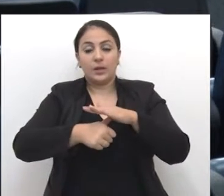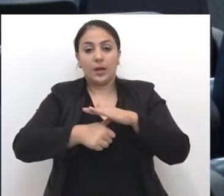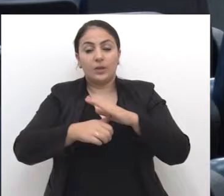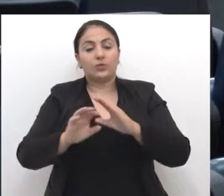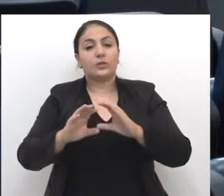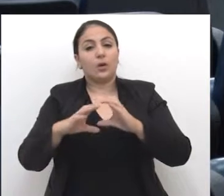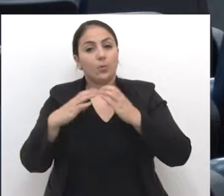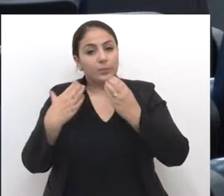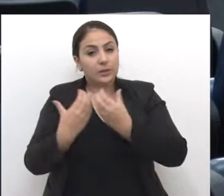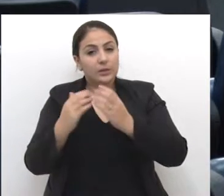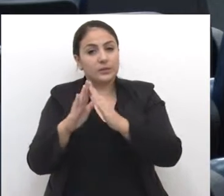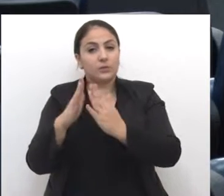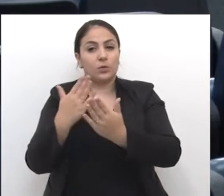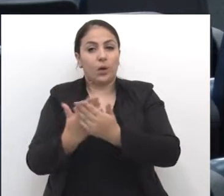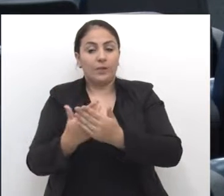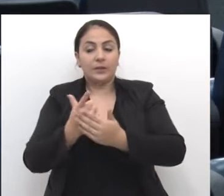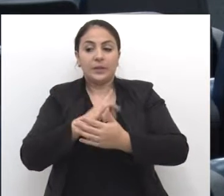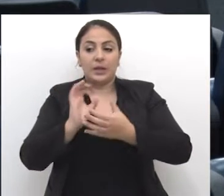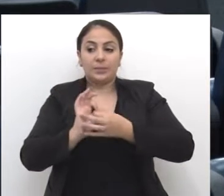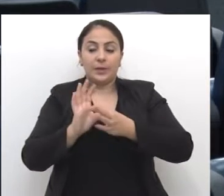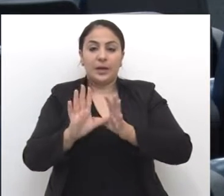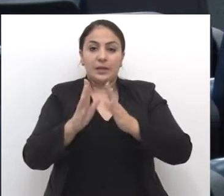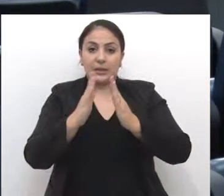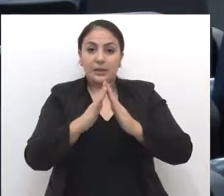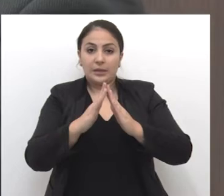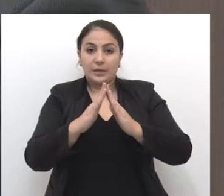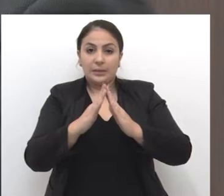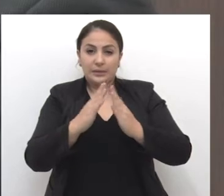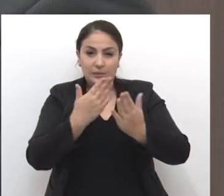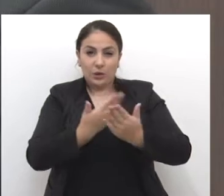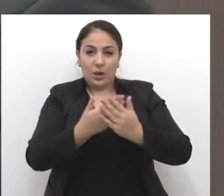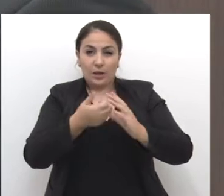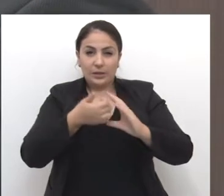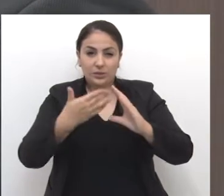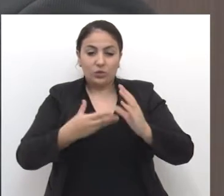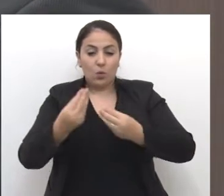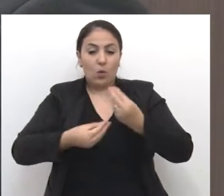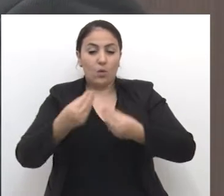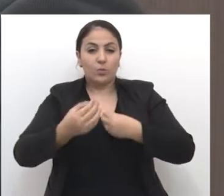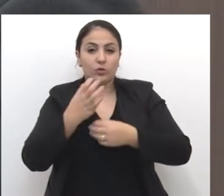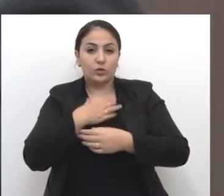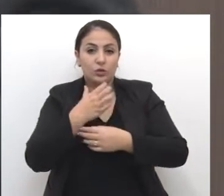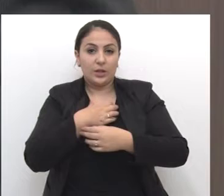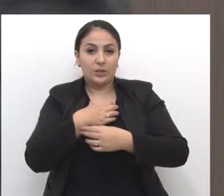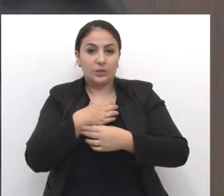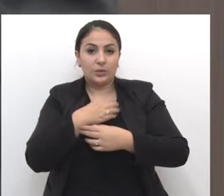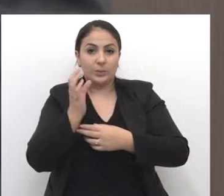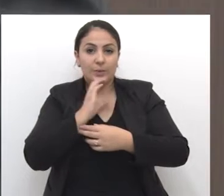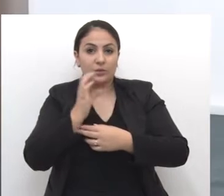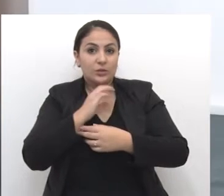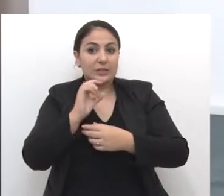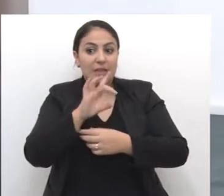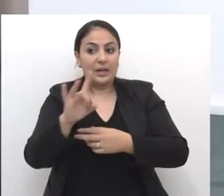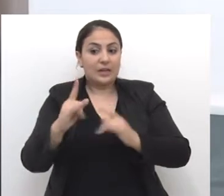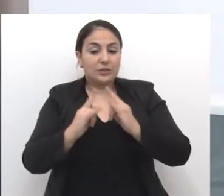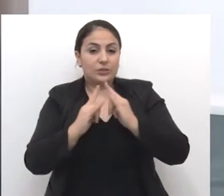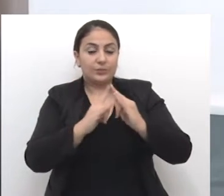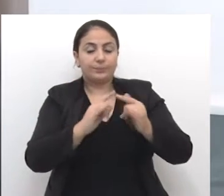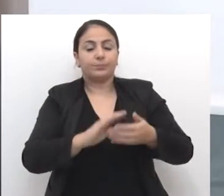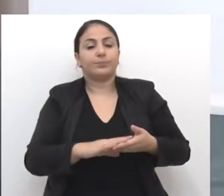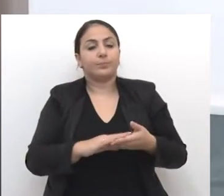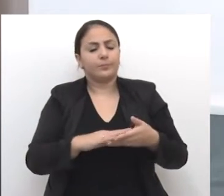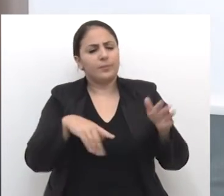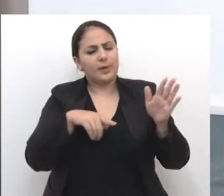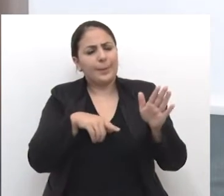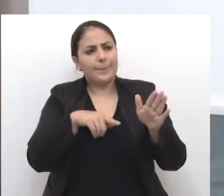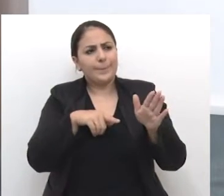autoridades terão disponíveis as características físicas e os sistemas de emergência de cada instituição. A pergunta que não